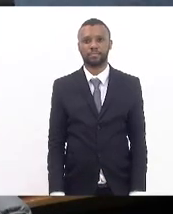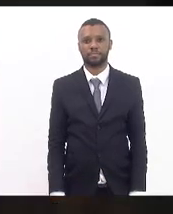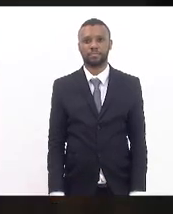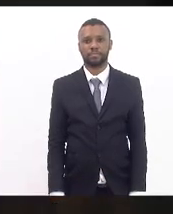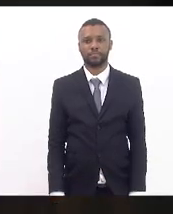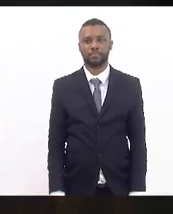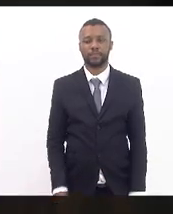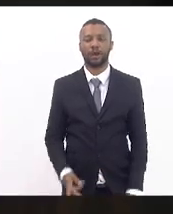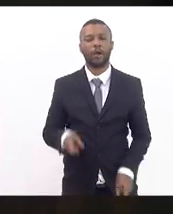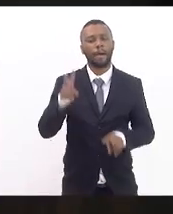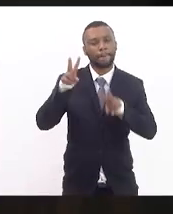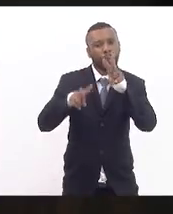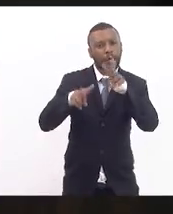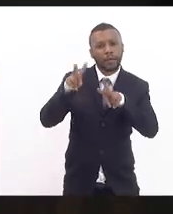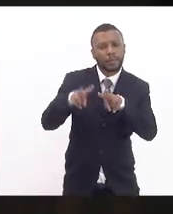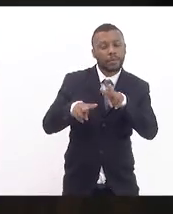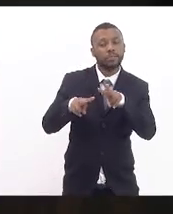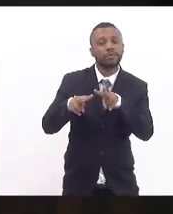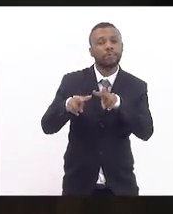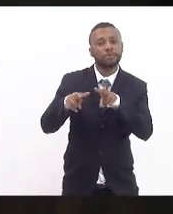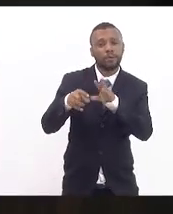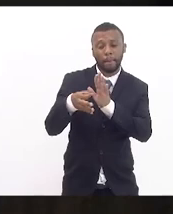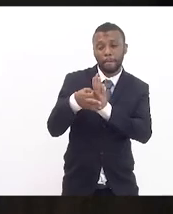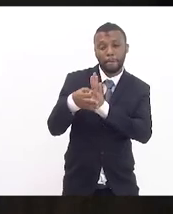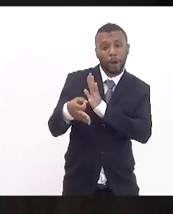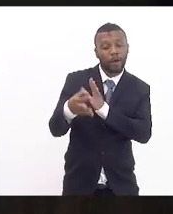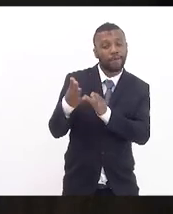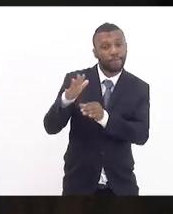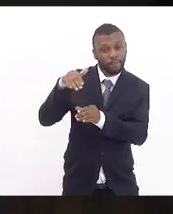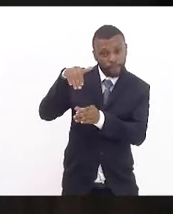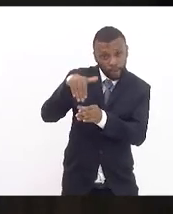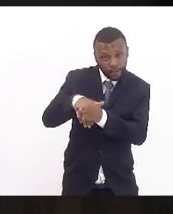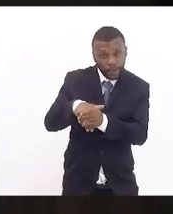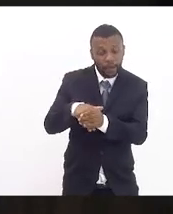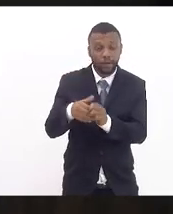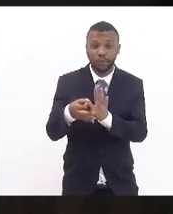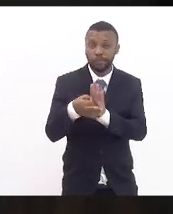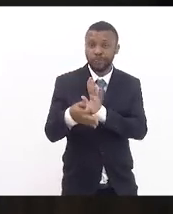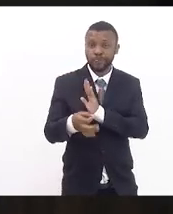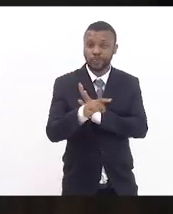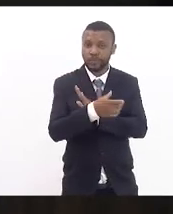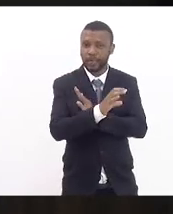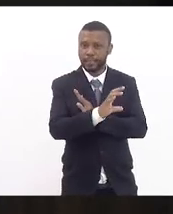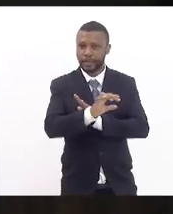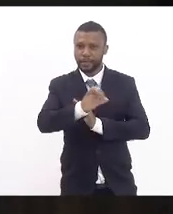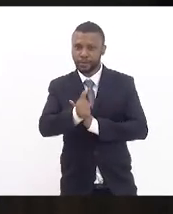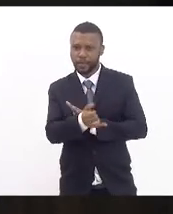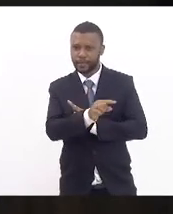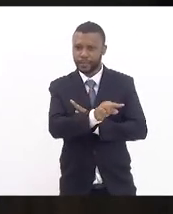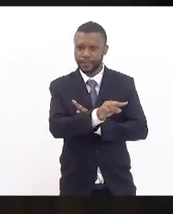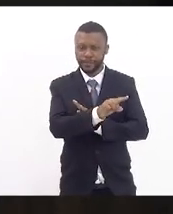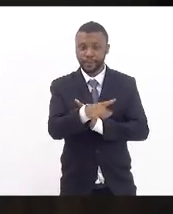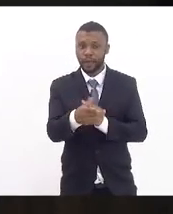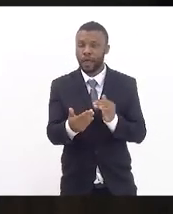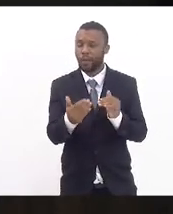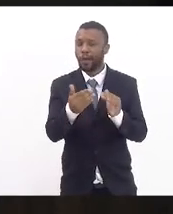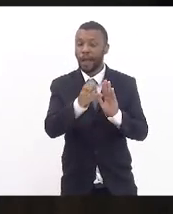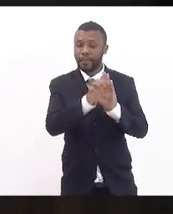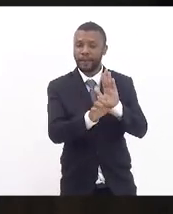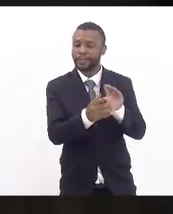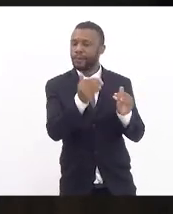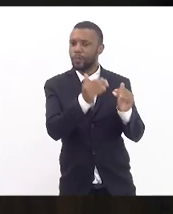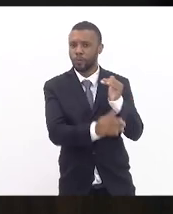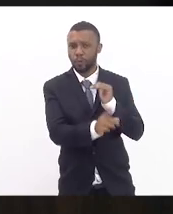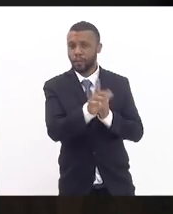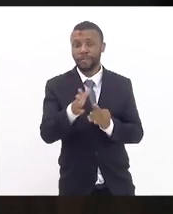Os pareceres emitidos em votação, o parecer da Comissão de Constituição e Justiça. Os senhores que aprovam nesse comissão, rejeitadas as emendas. Em